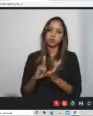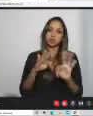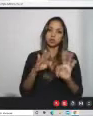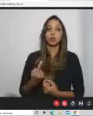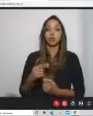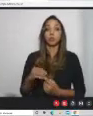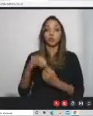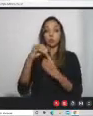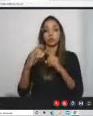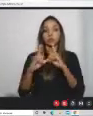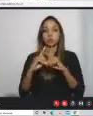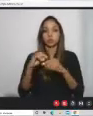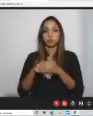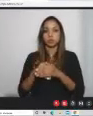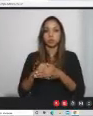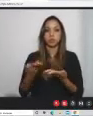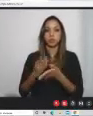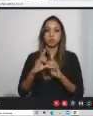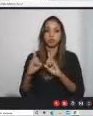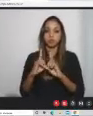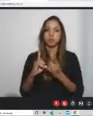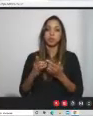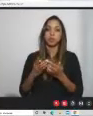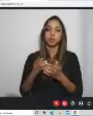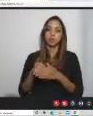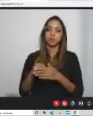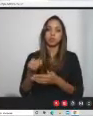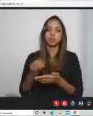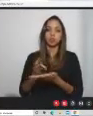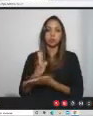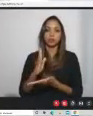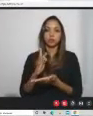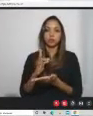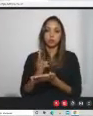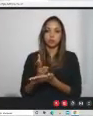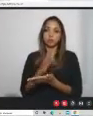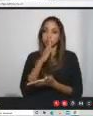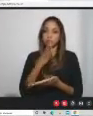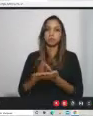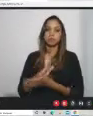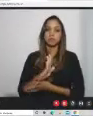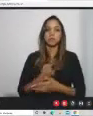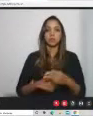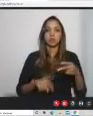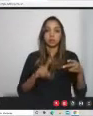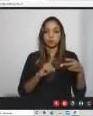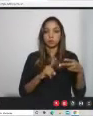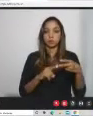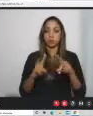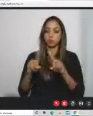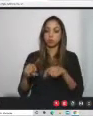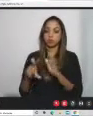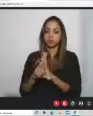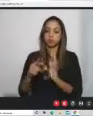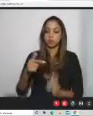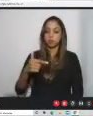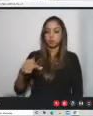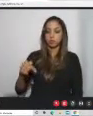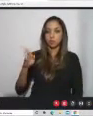discussão, em votação, aqueles que aprovam isso como se encontram, aprovado. Segundo item da pauta é o projeto de lei